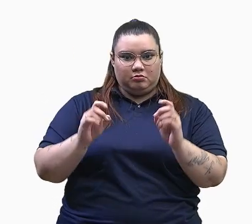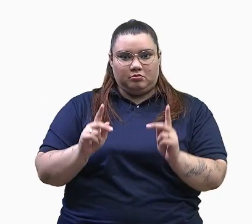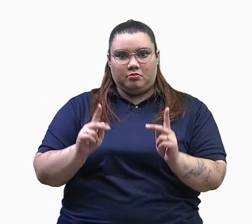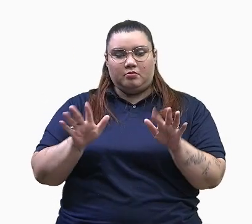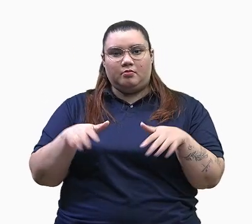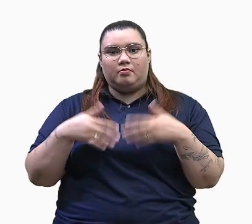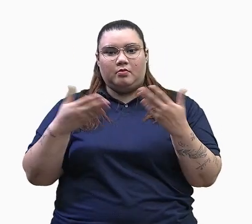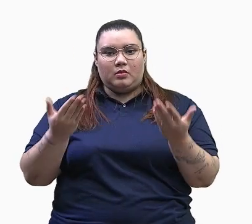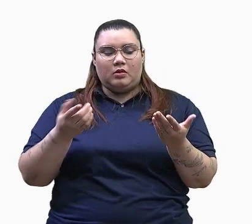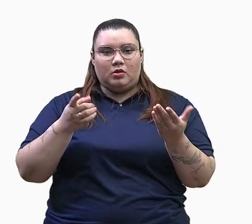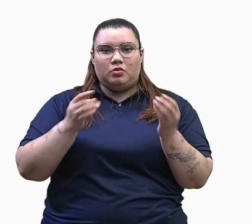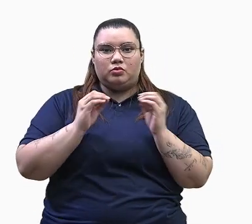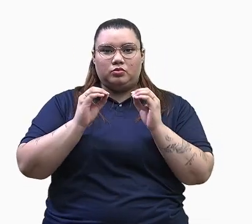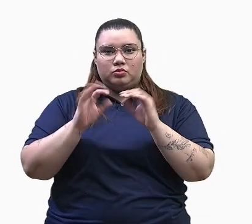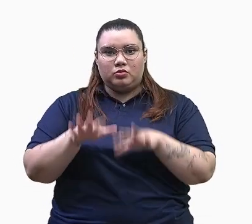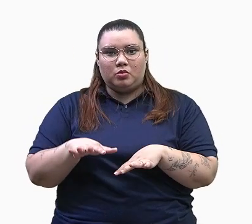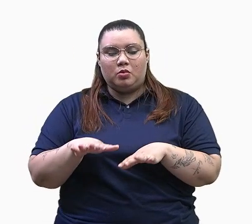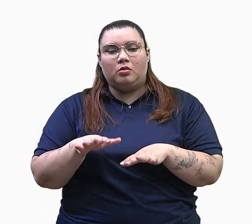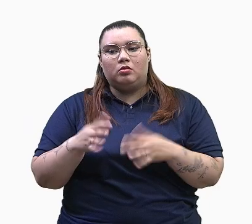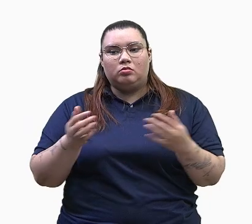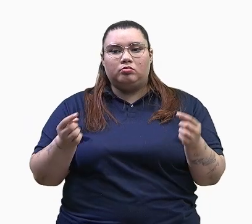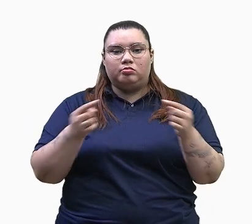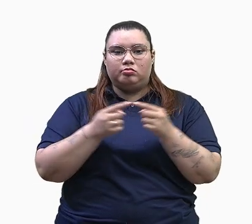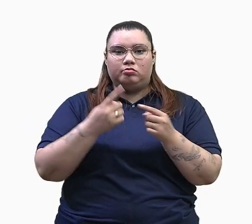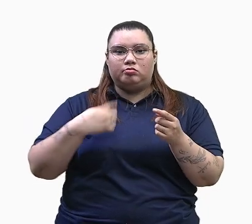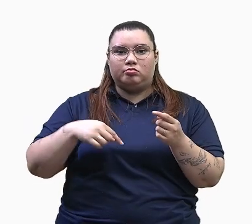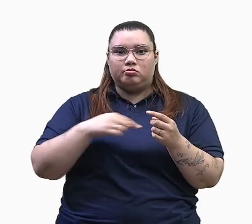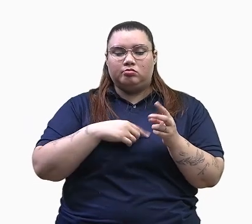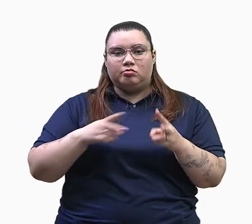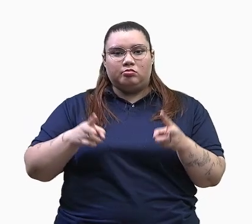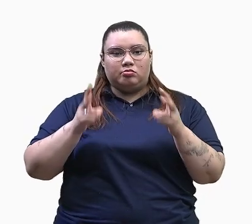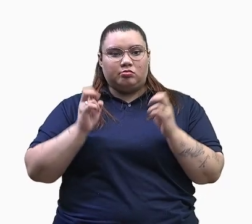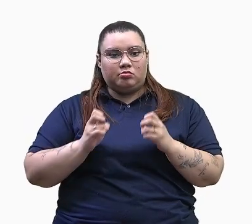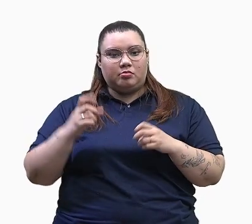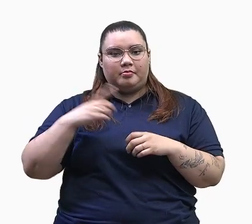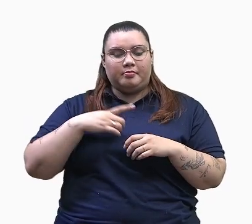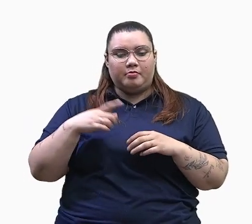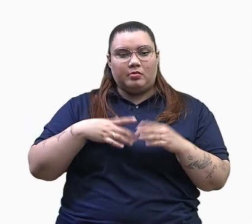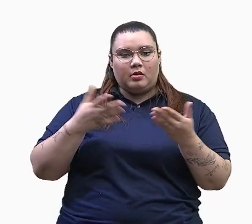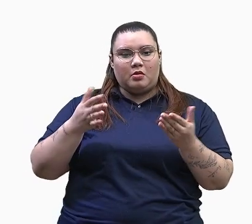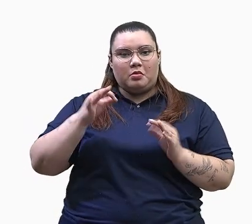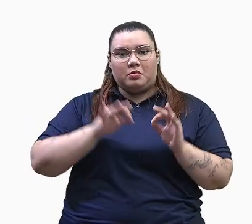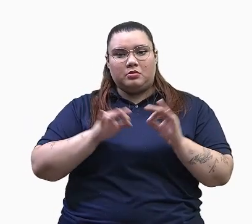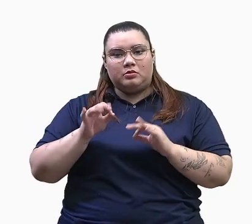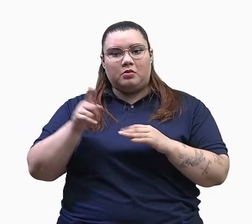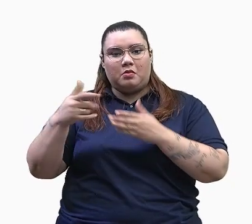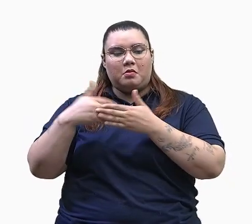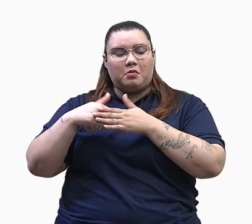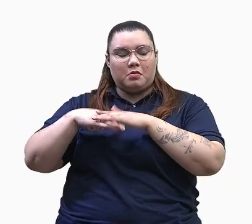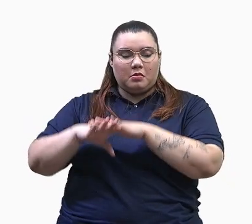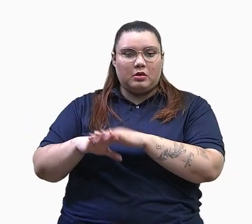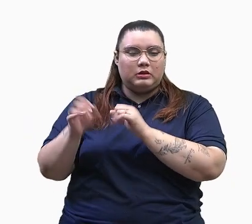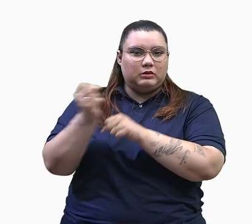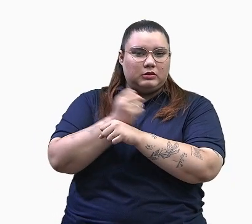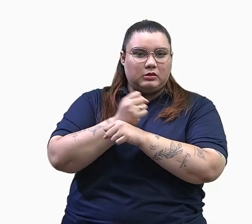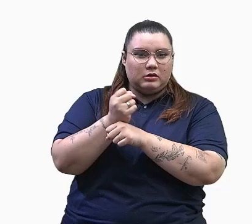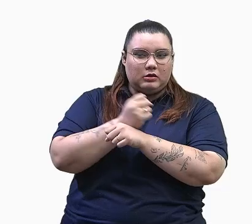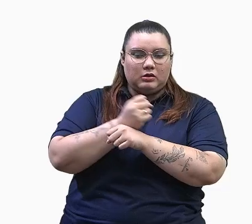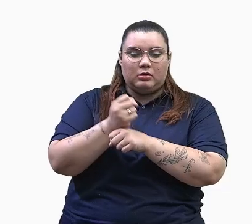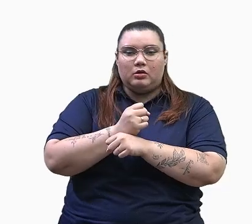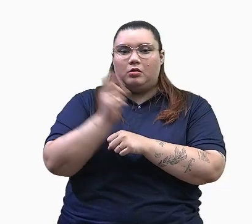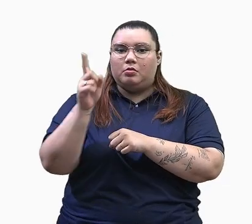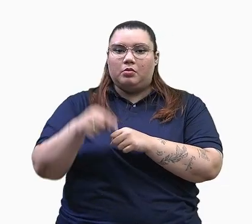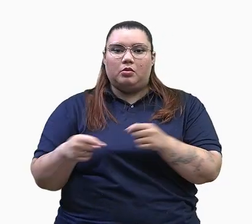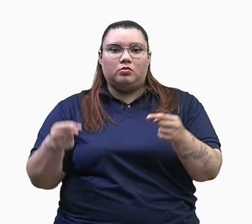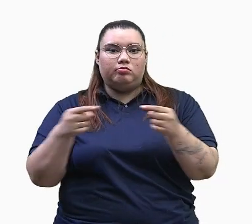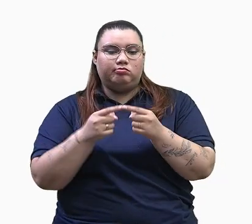aí o descarte de resíduos nucleares, como nós vimos, ele fica armazenado por muito tempo e ele é considerado aí